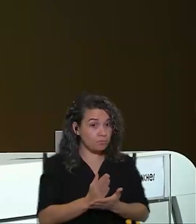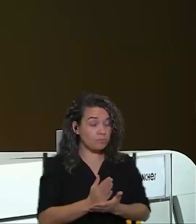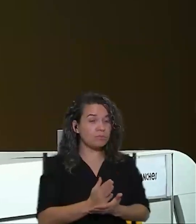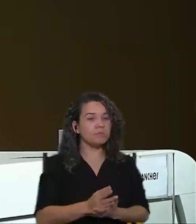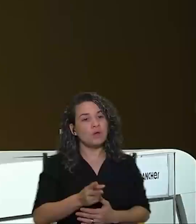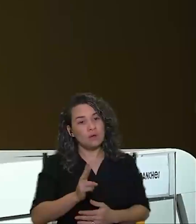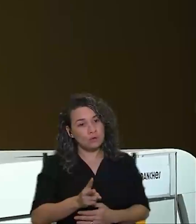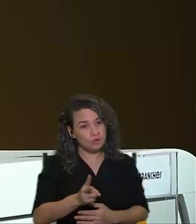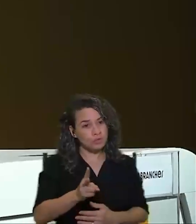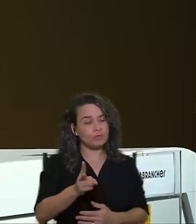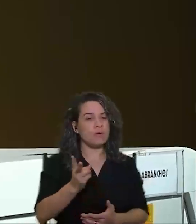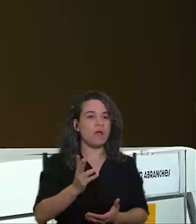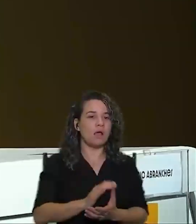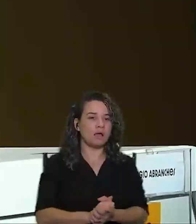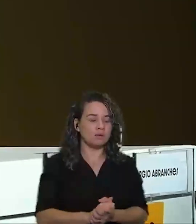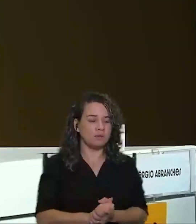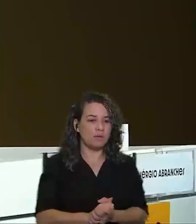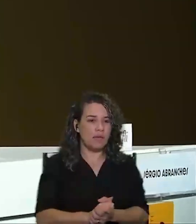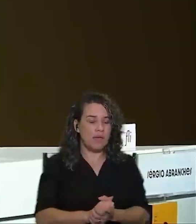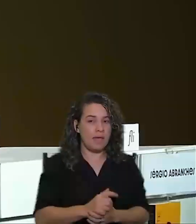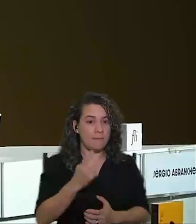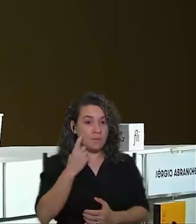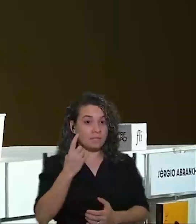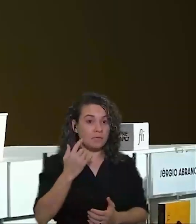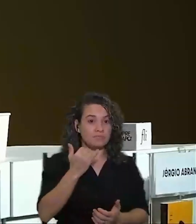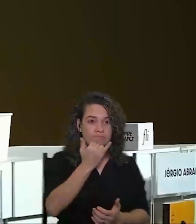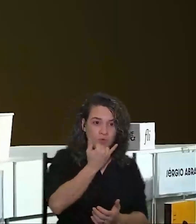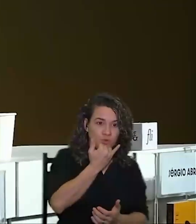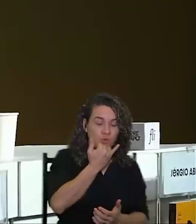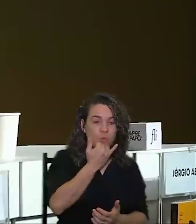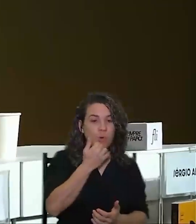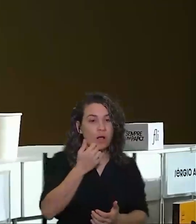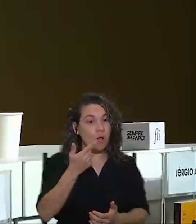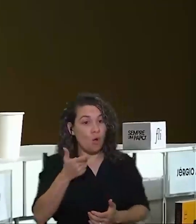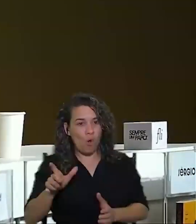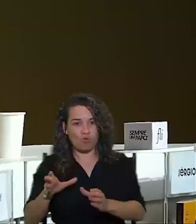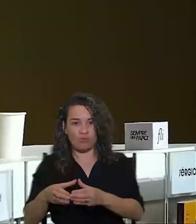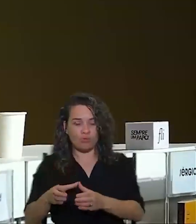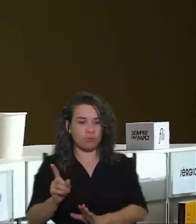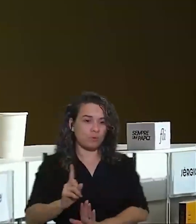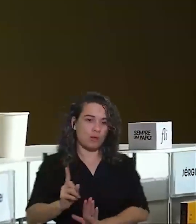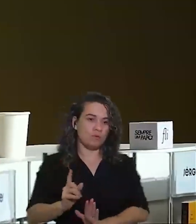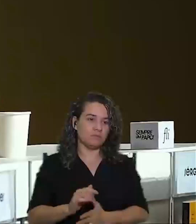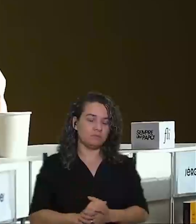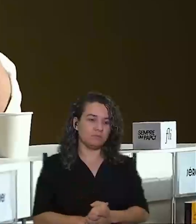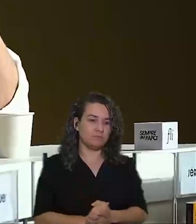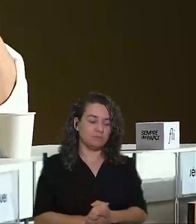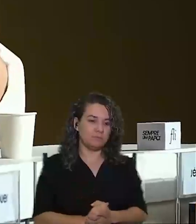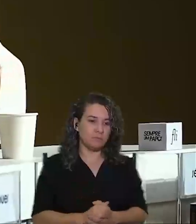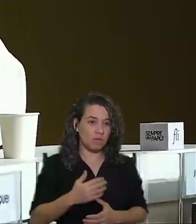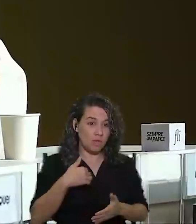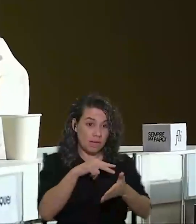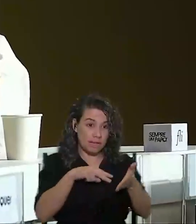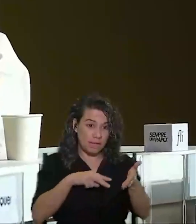para corrigir o seu erro de origem, né? Uma outra parte não. E lendo os livros